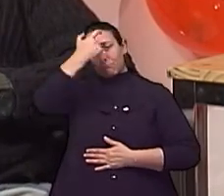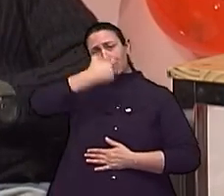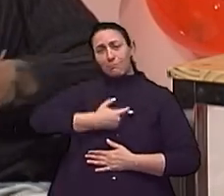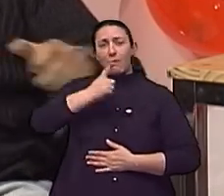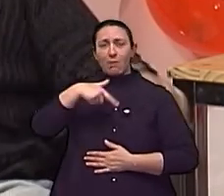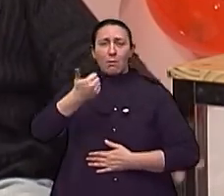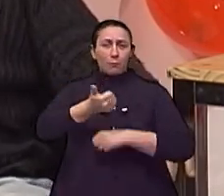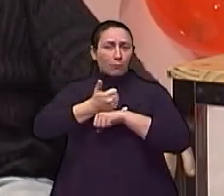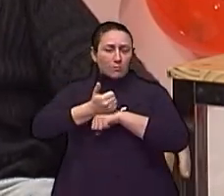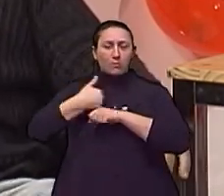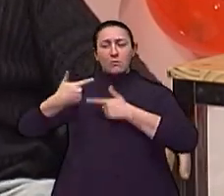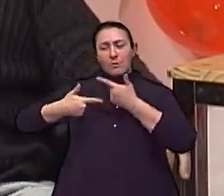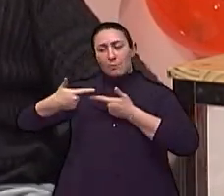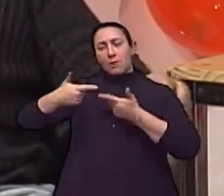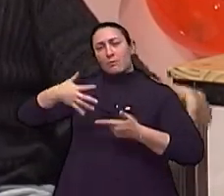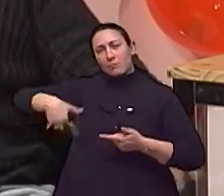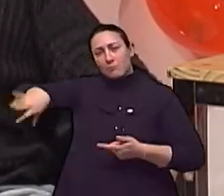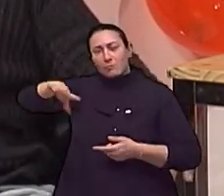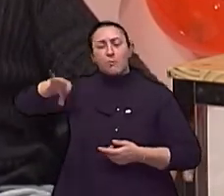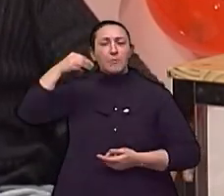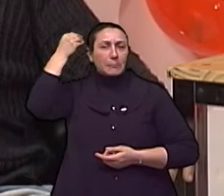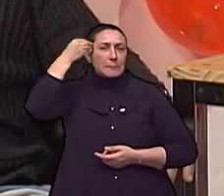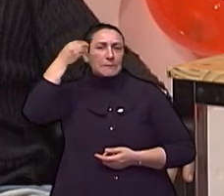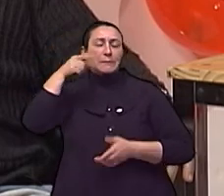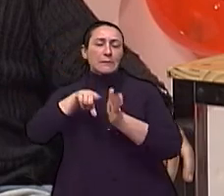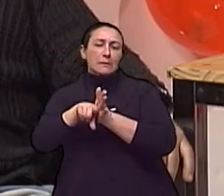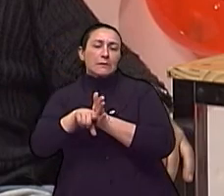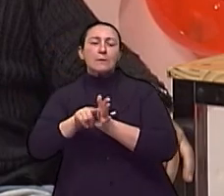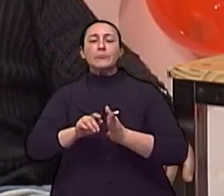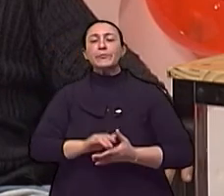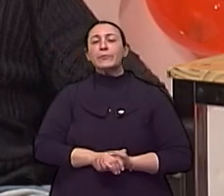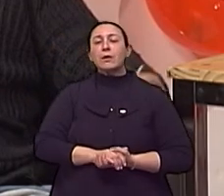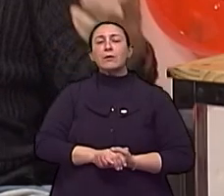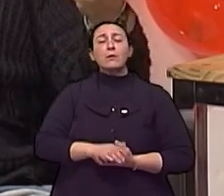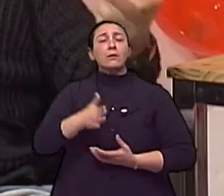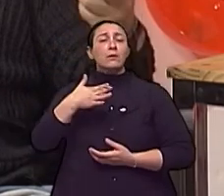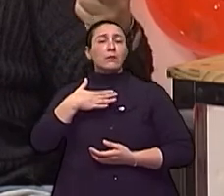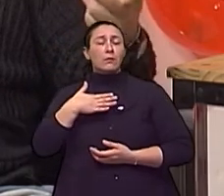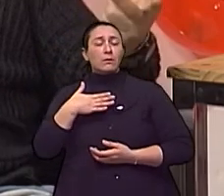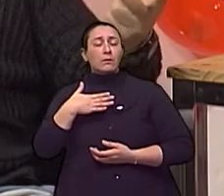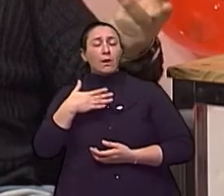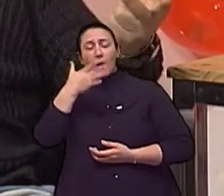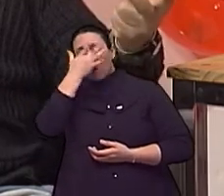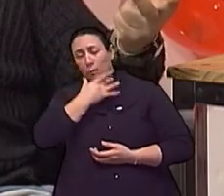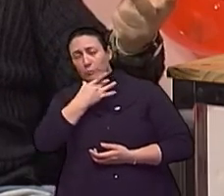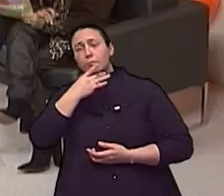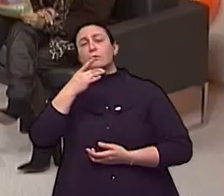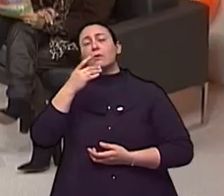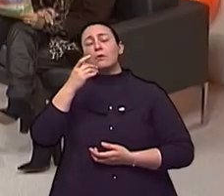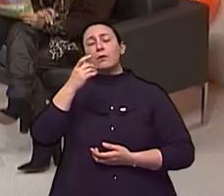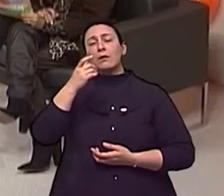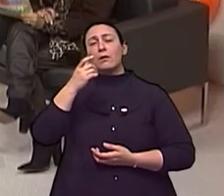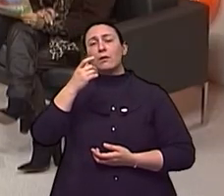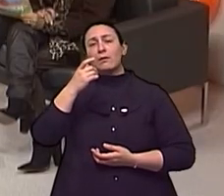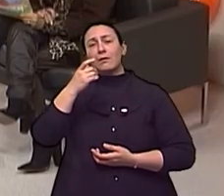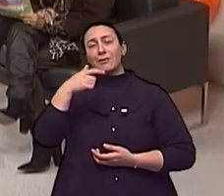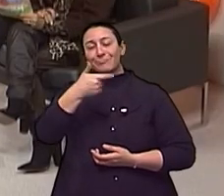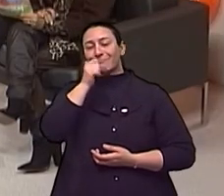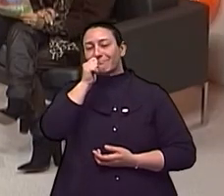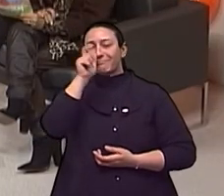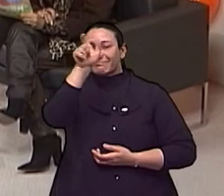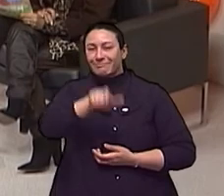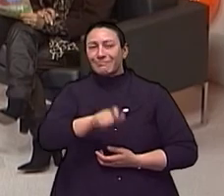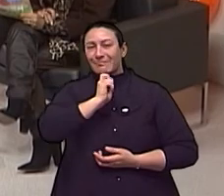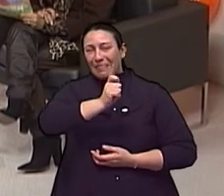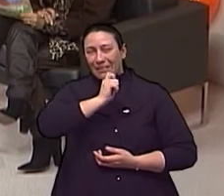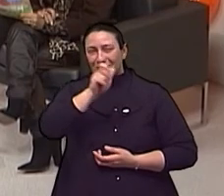hoje com o trabalho que o referencial clássica analítico bom acho que a nossa entrevistada né da